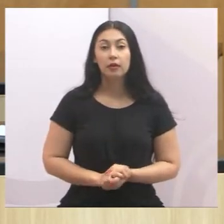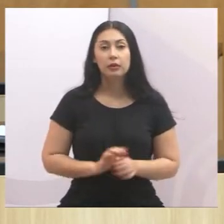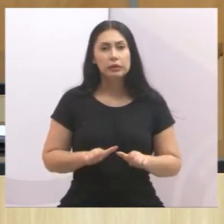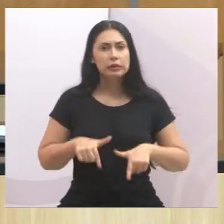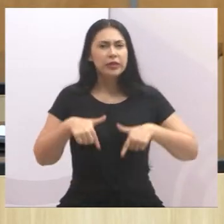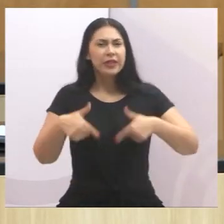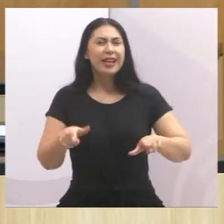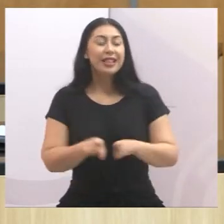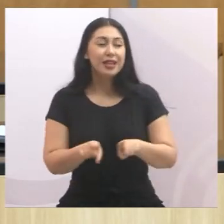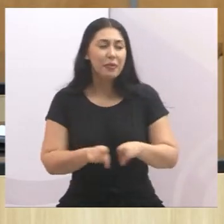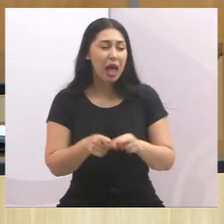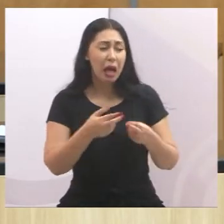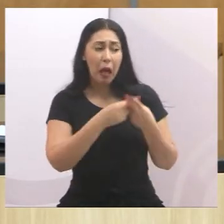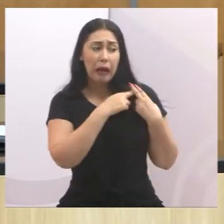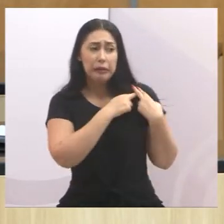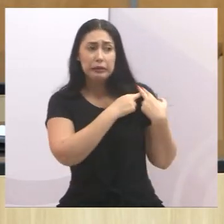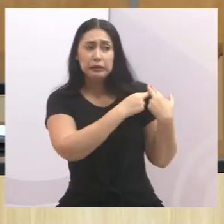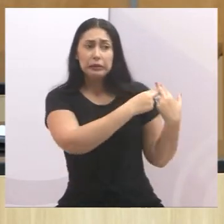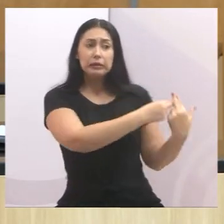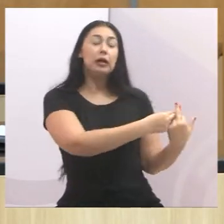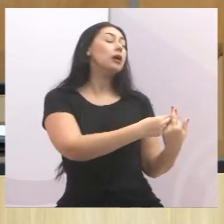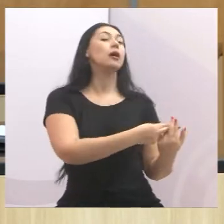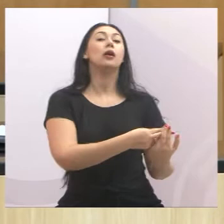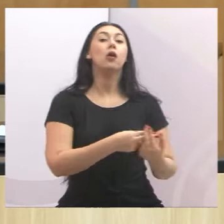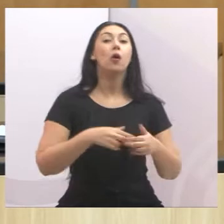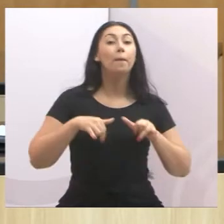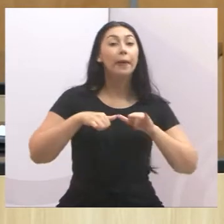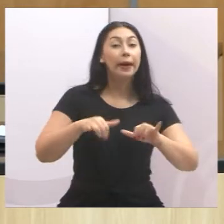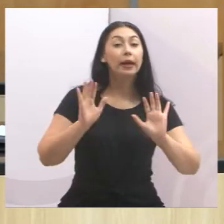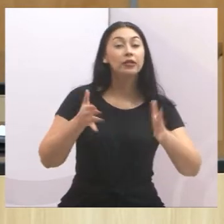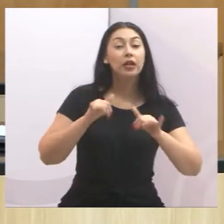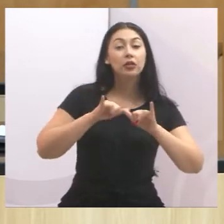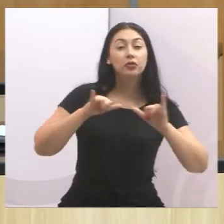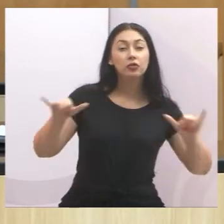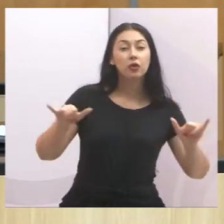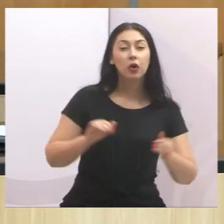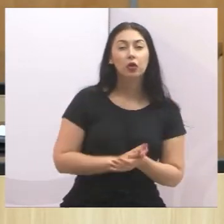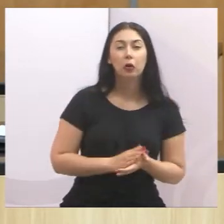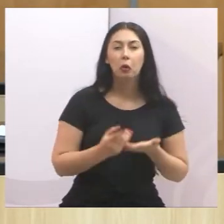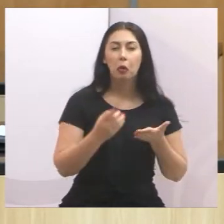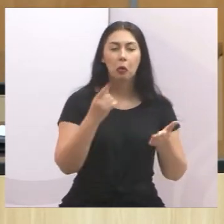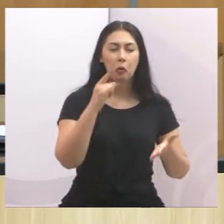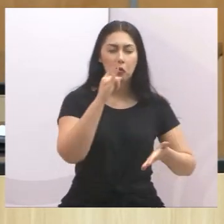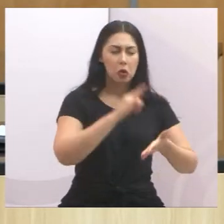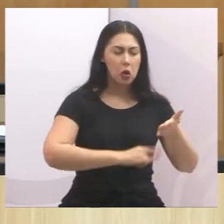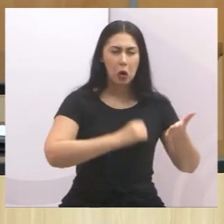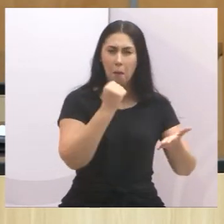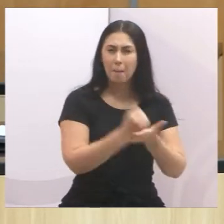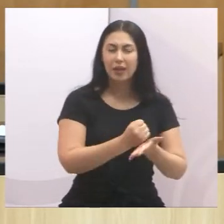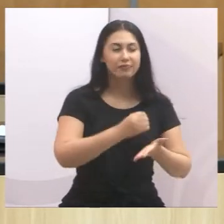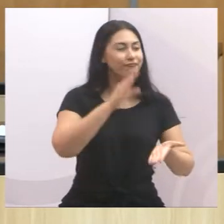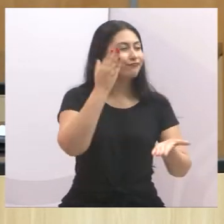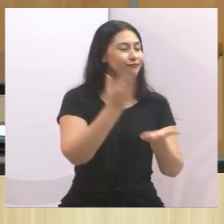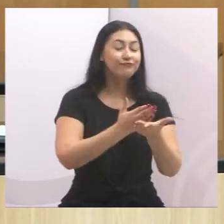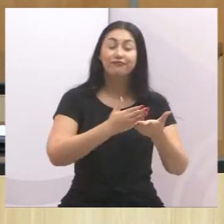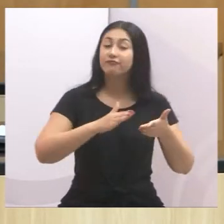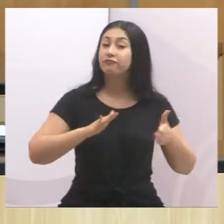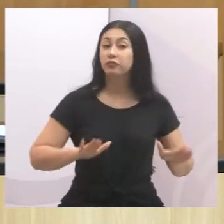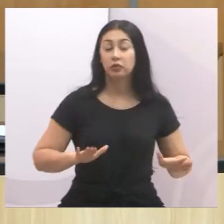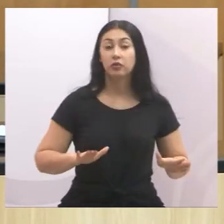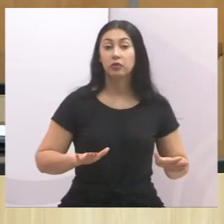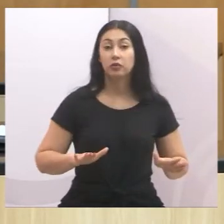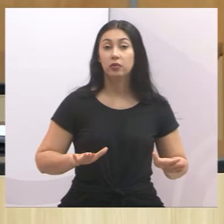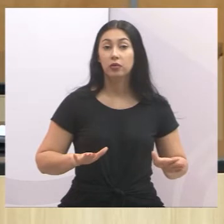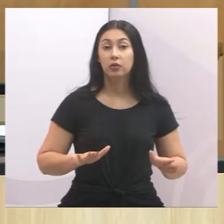de suas responsabilidades, por exemplo, o Carrefour já anunciou que estará rompendo o contrato com a empresa que presta serviço a eles, na qual